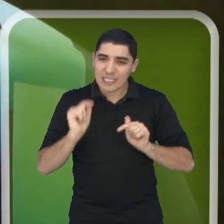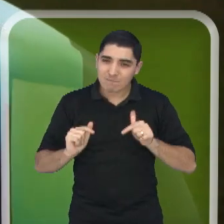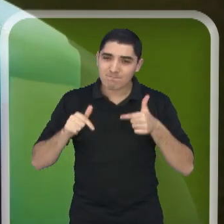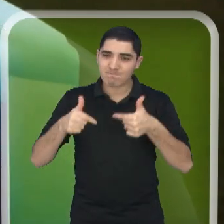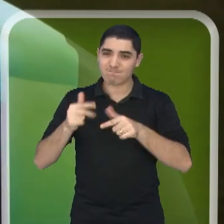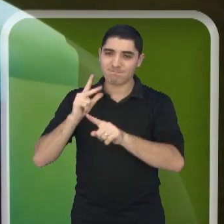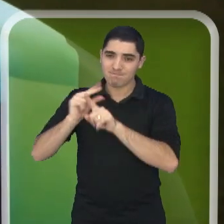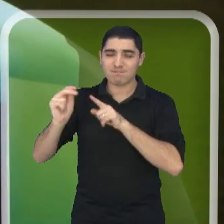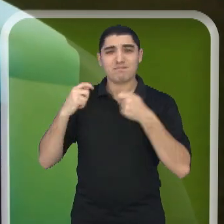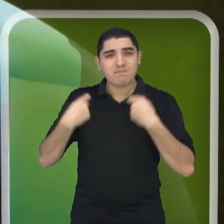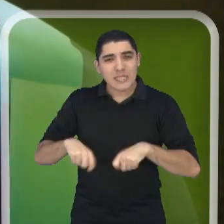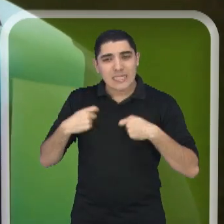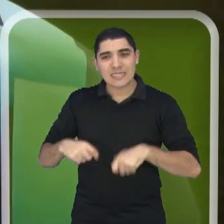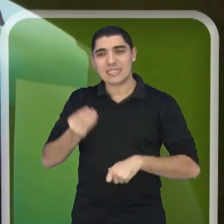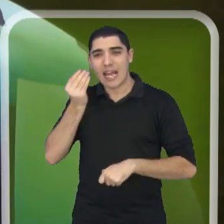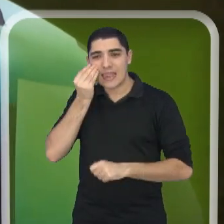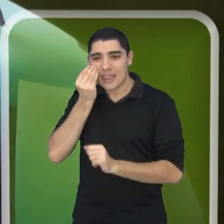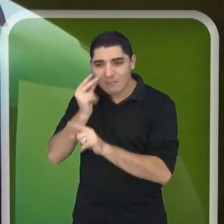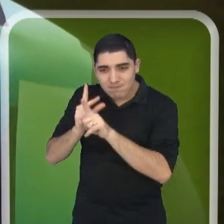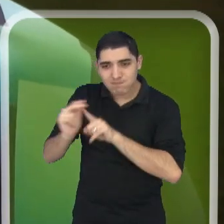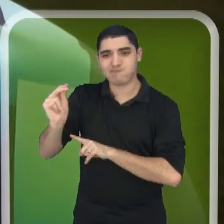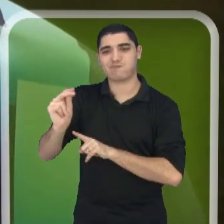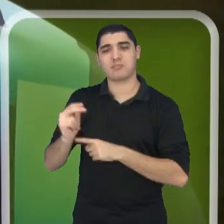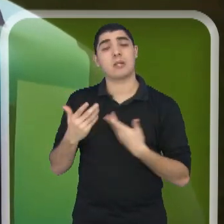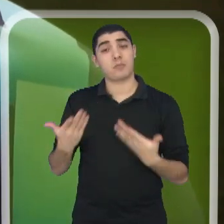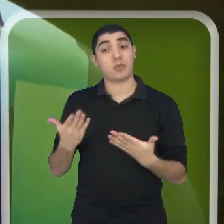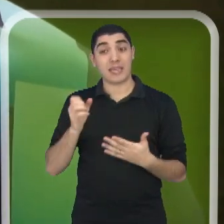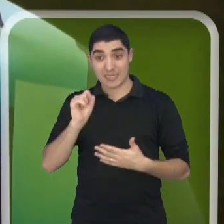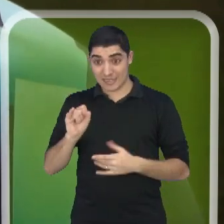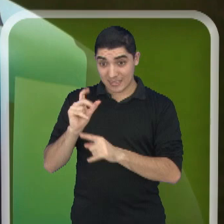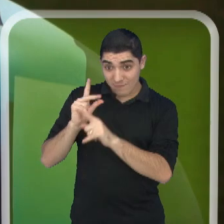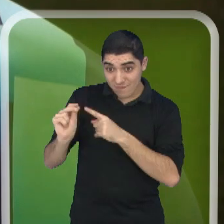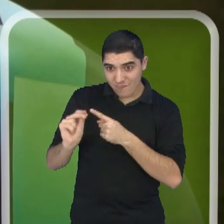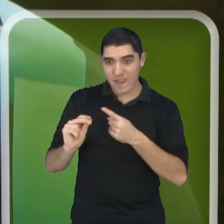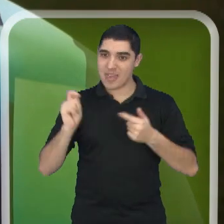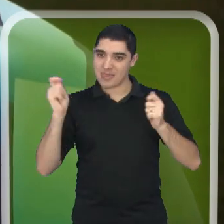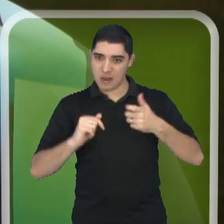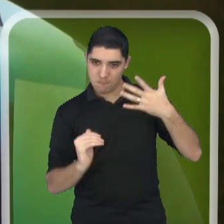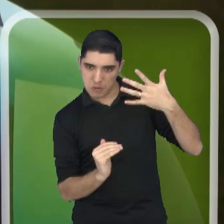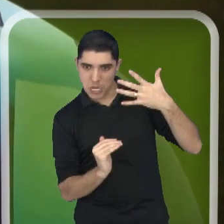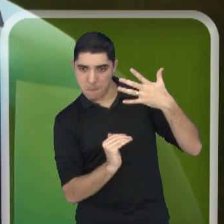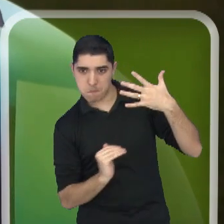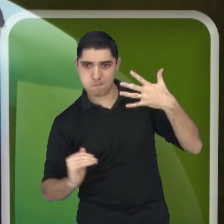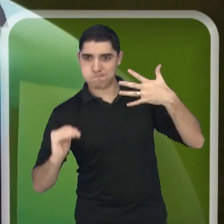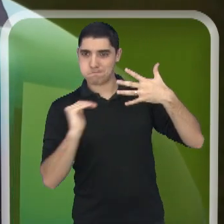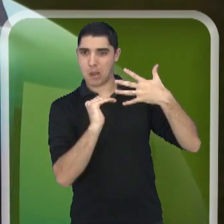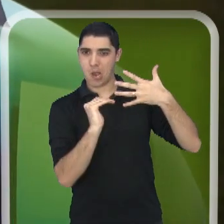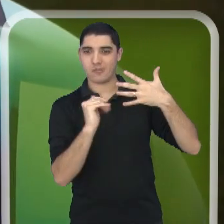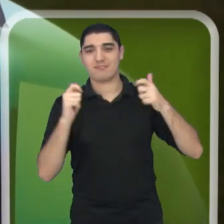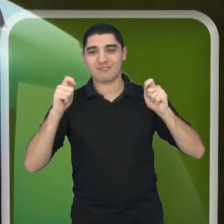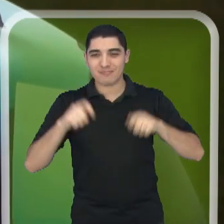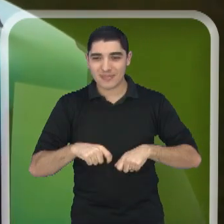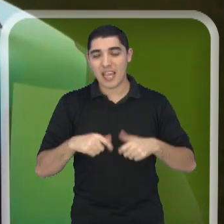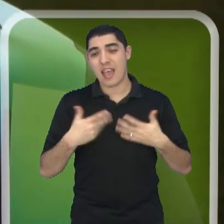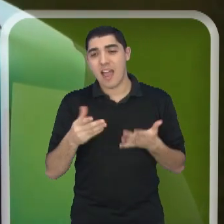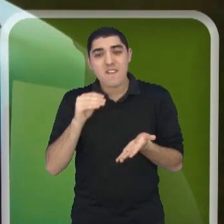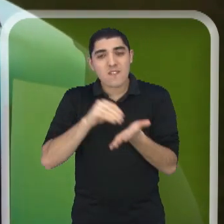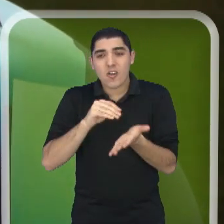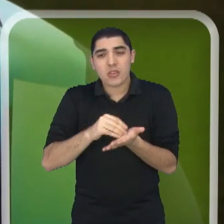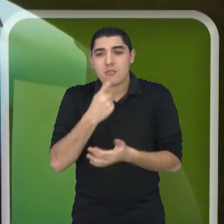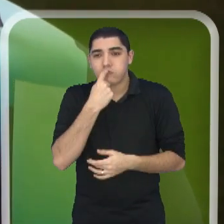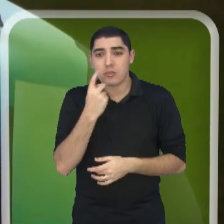vencer. Porque a gente vencendo, a gente dá um salto aí na tabela. Iríamos ficar ali em cima e faltando mais 2